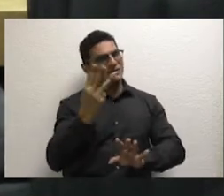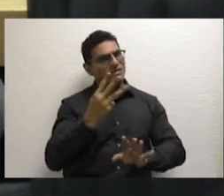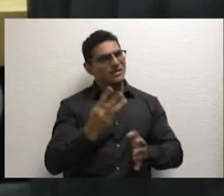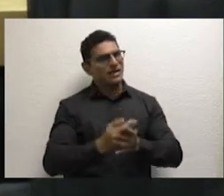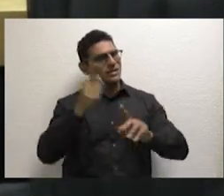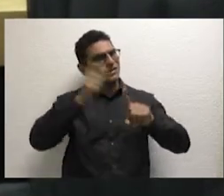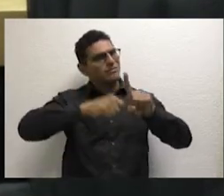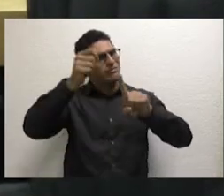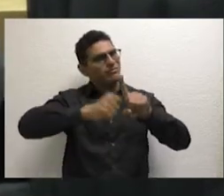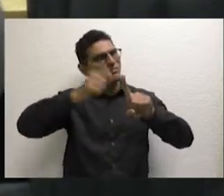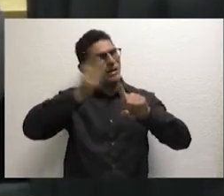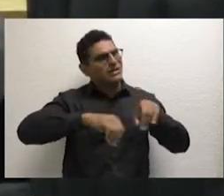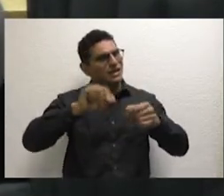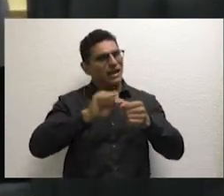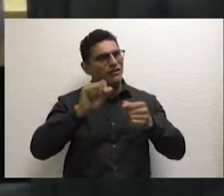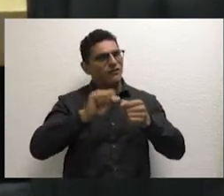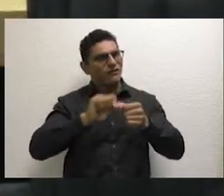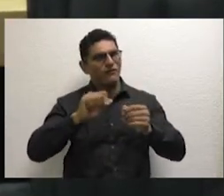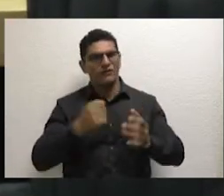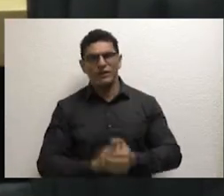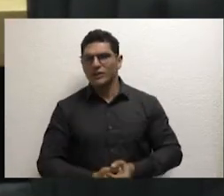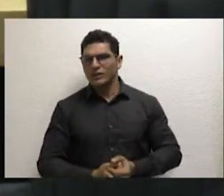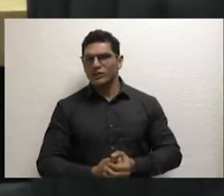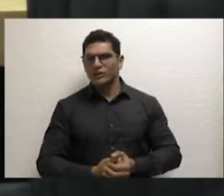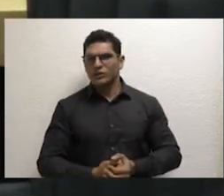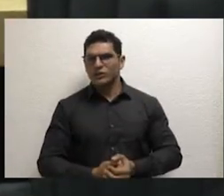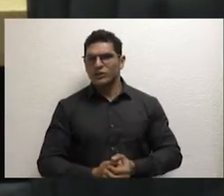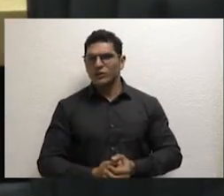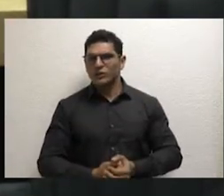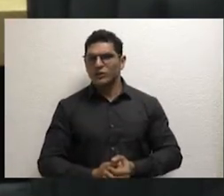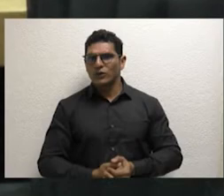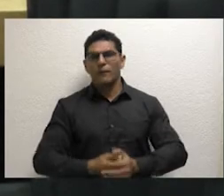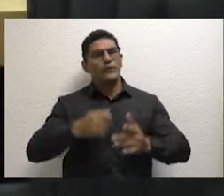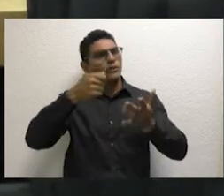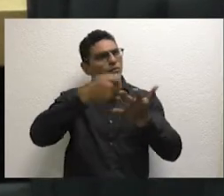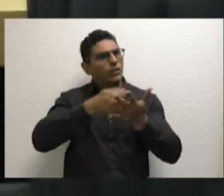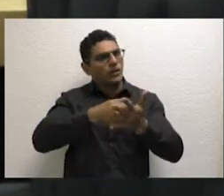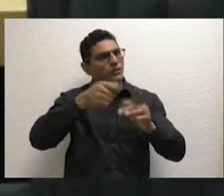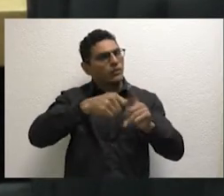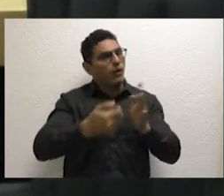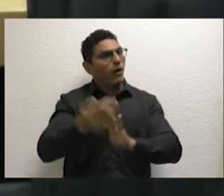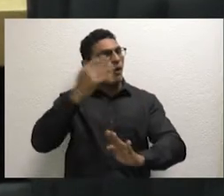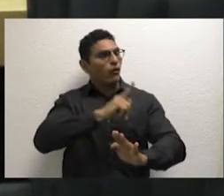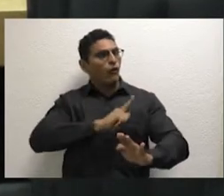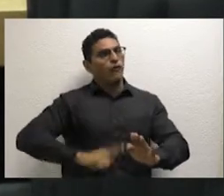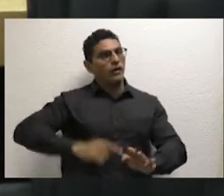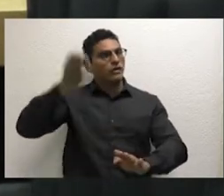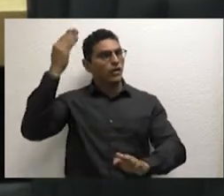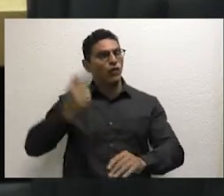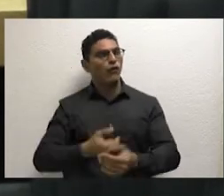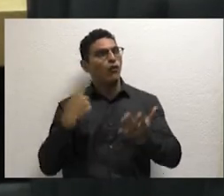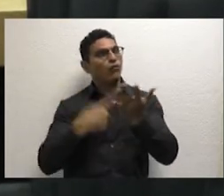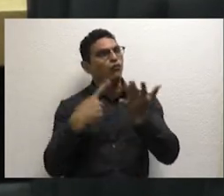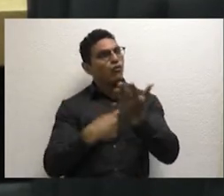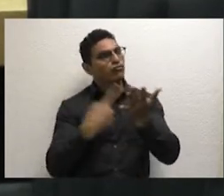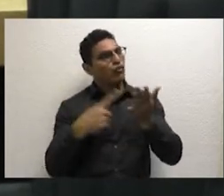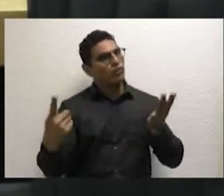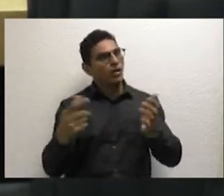feito pelo parlamento e pelo executivo anterior foi assim que a gente combinou o jogo